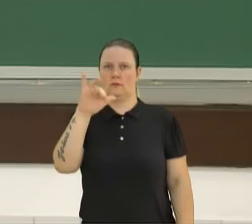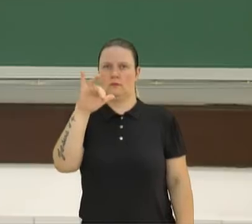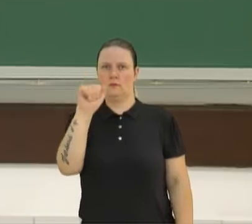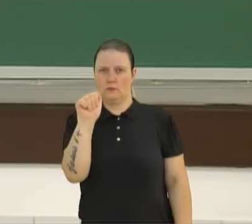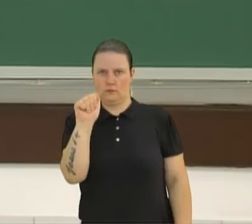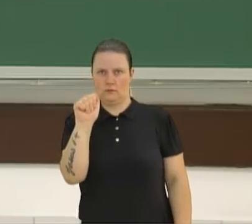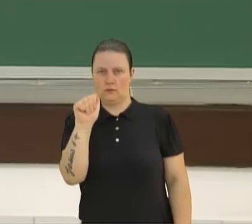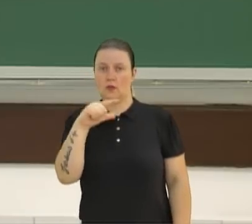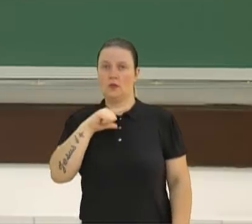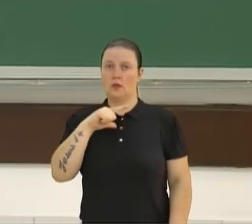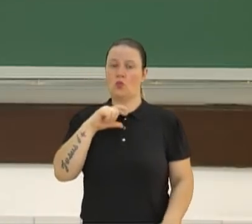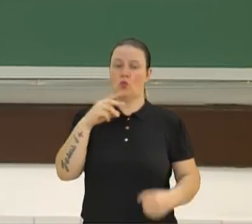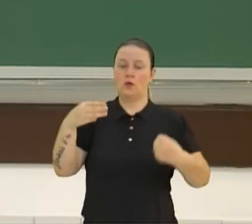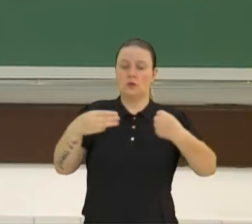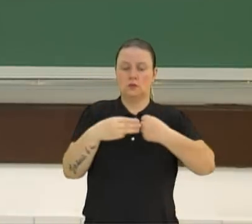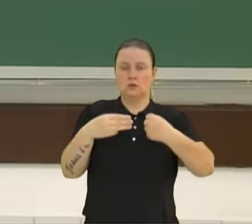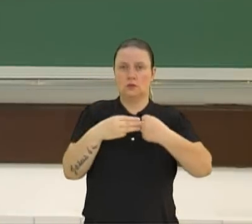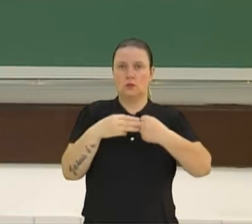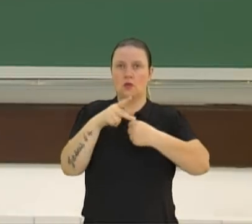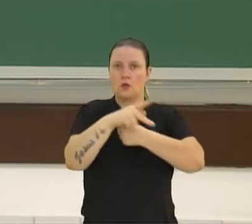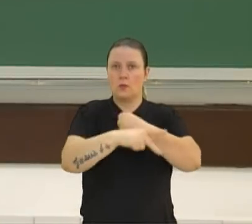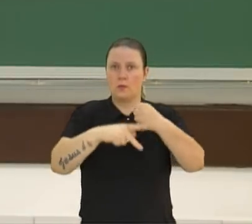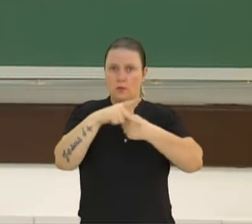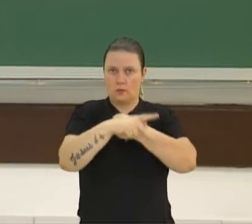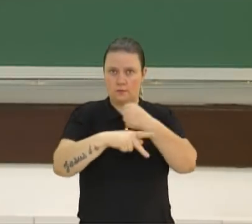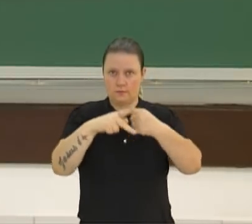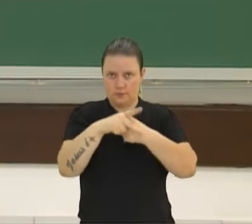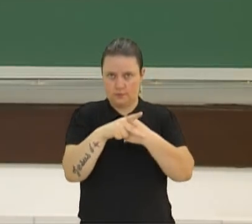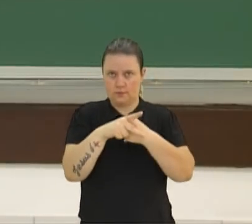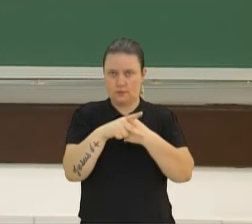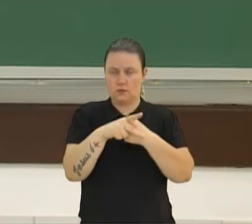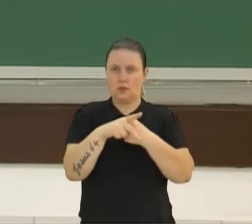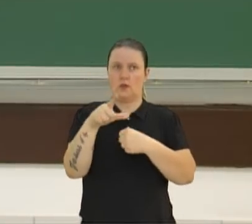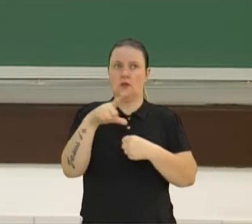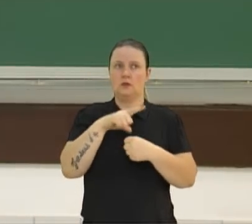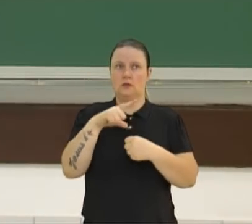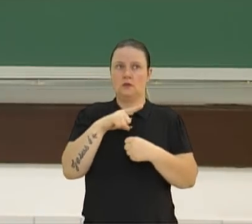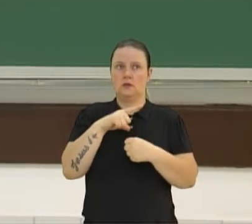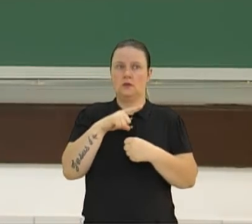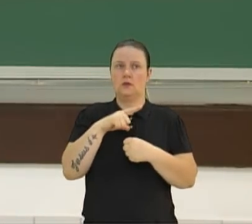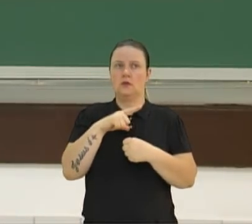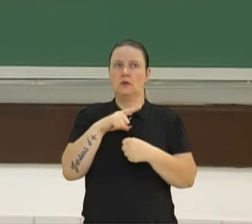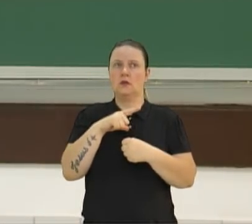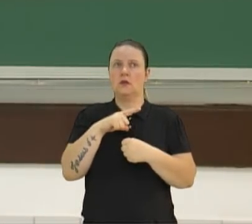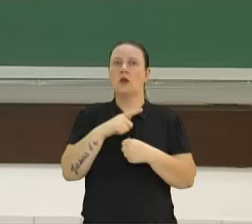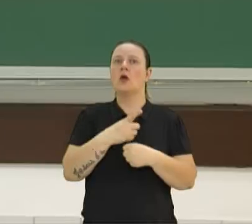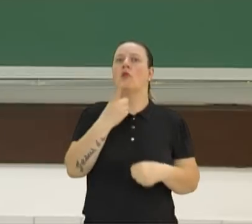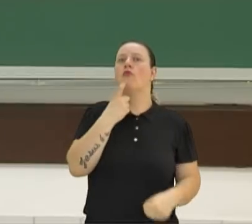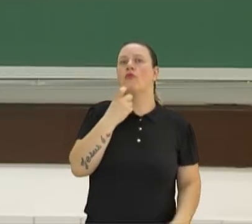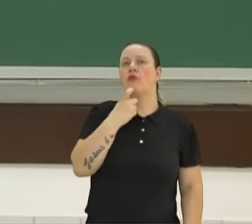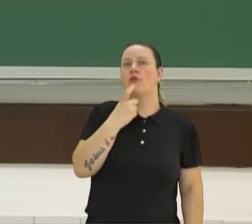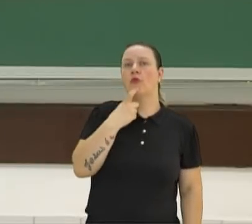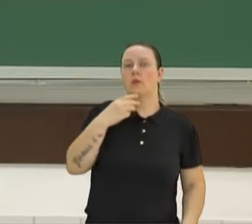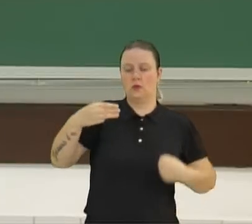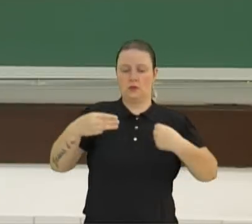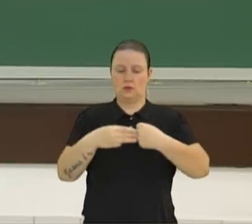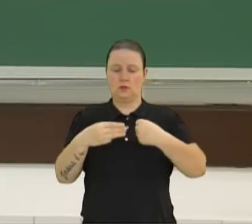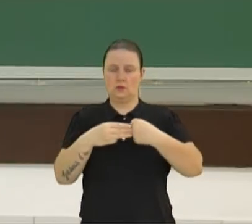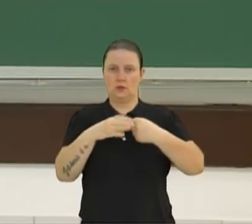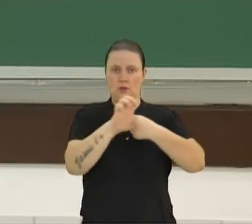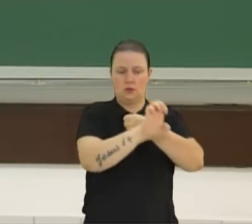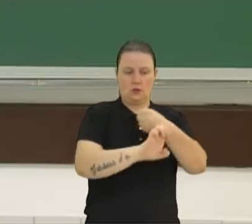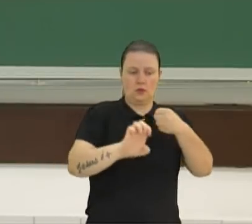de glóbulos vermelhos, que têm a finalidade de transporte de substância no nosso organismo. Os glóbulos vermelhos são as